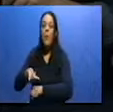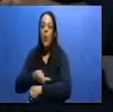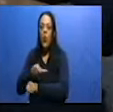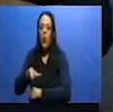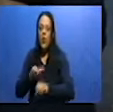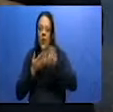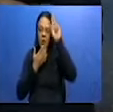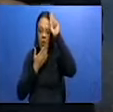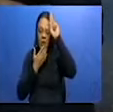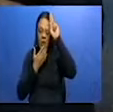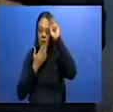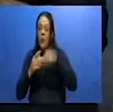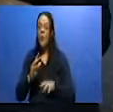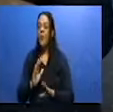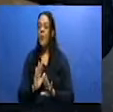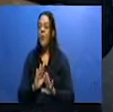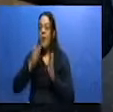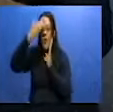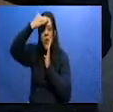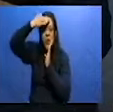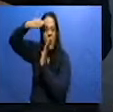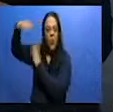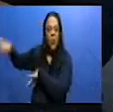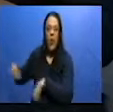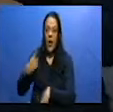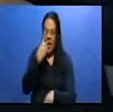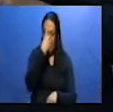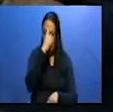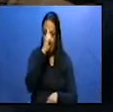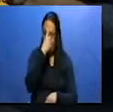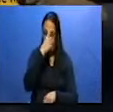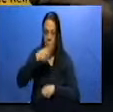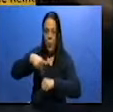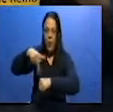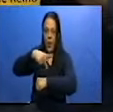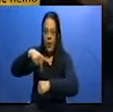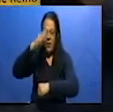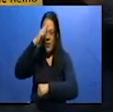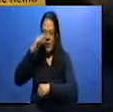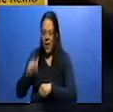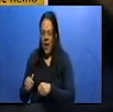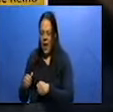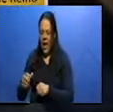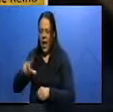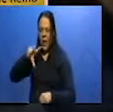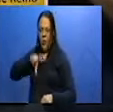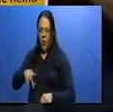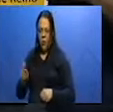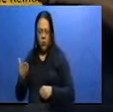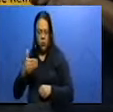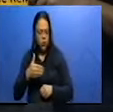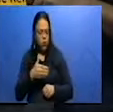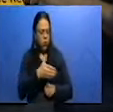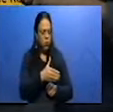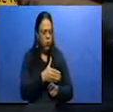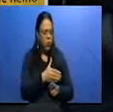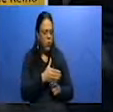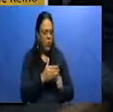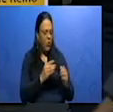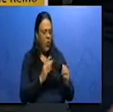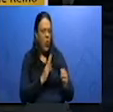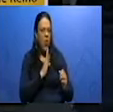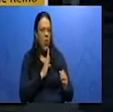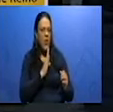eles pararam nos litorais, aqui no litoral da África, e já começou a ter contato com os sudaneses e os